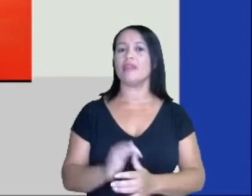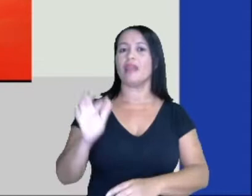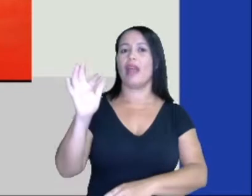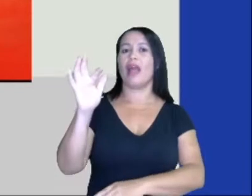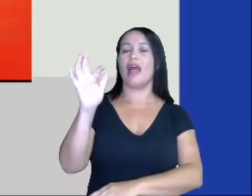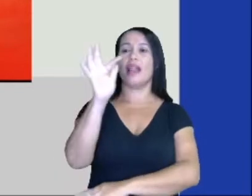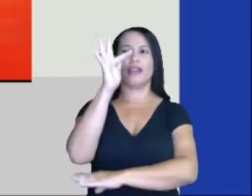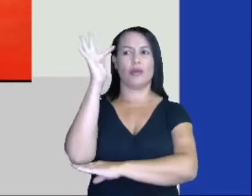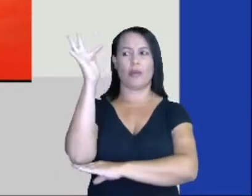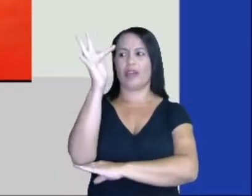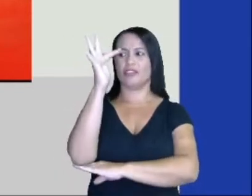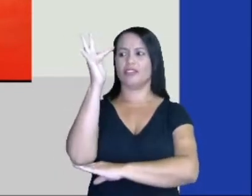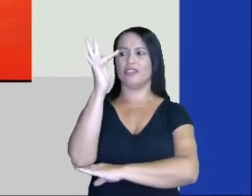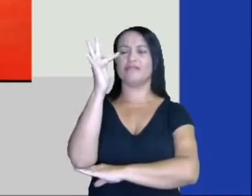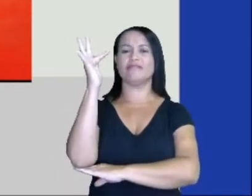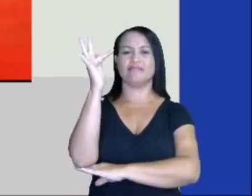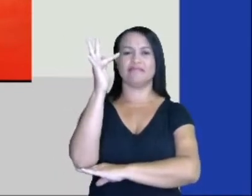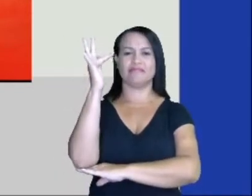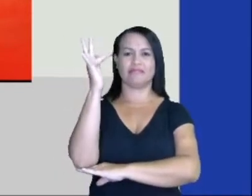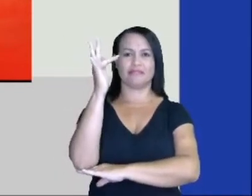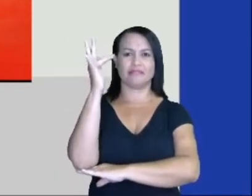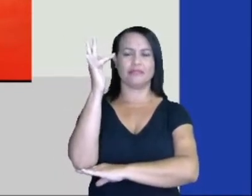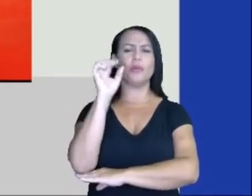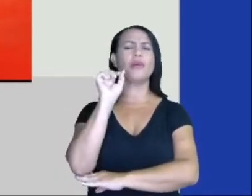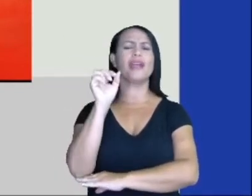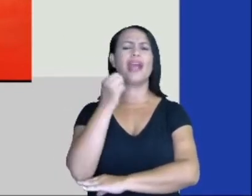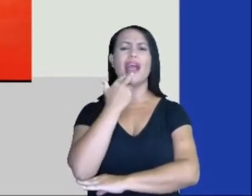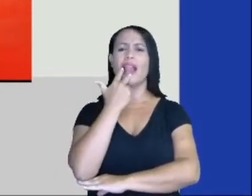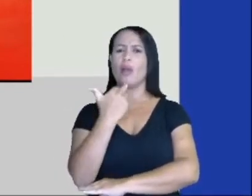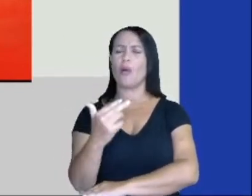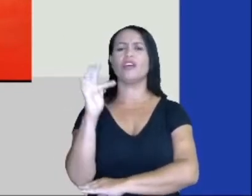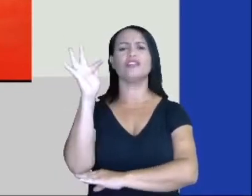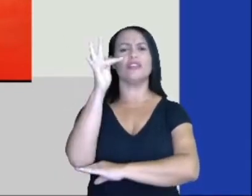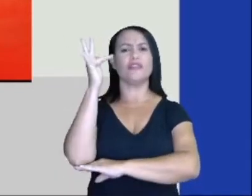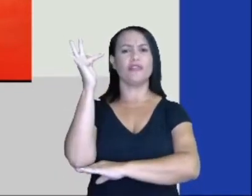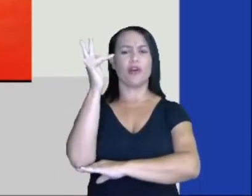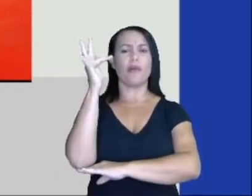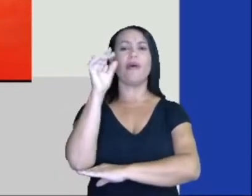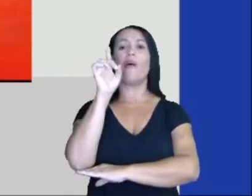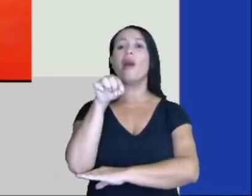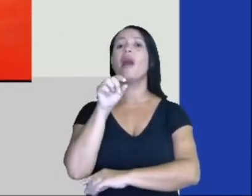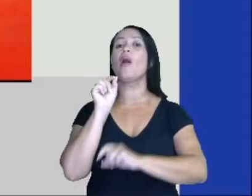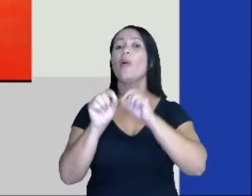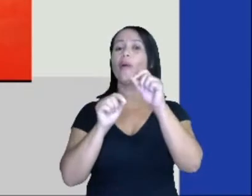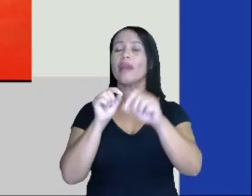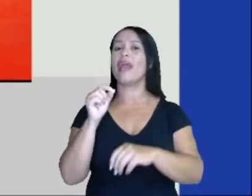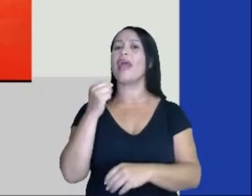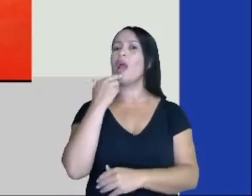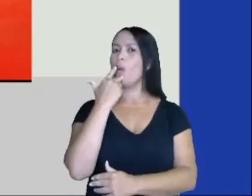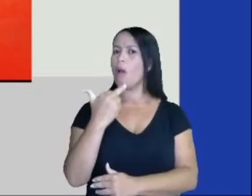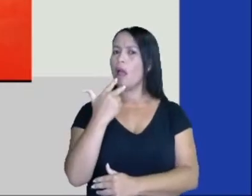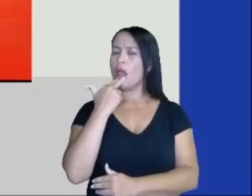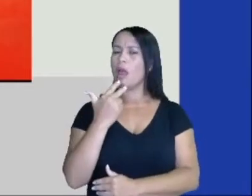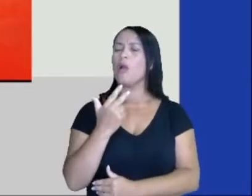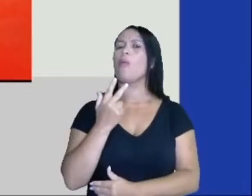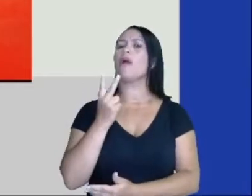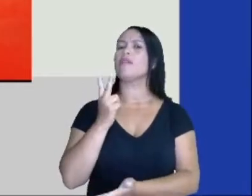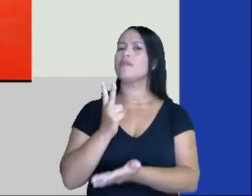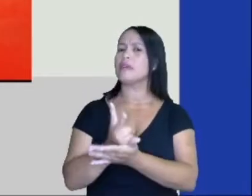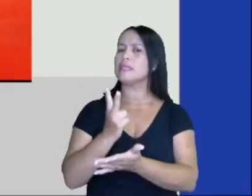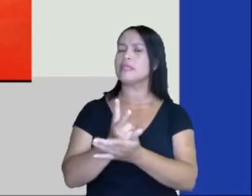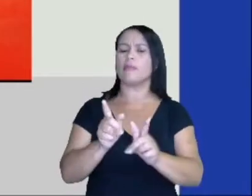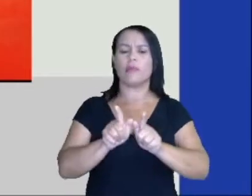Linguagem formal. O que é a linguagem formal? A linguagem formal é aquela linguagem que vem estabelecida